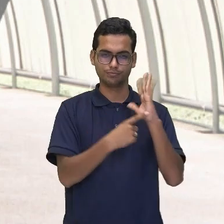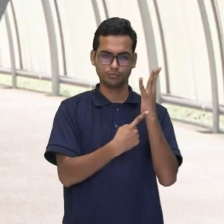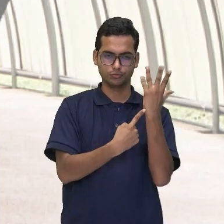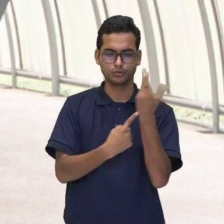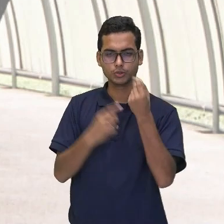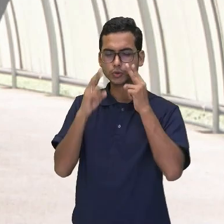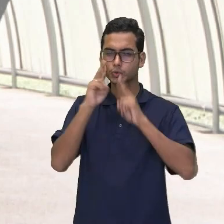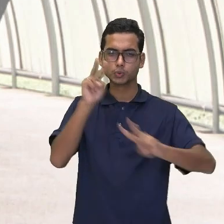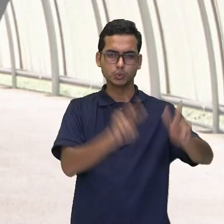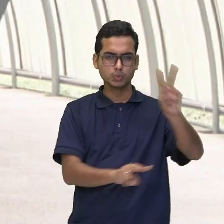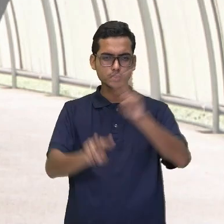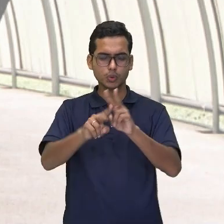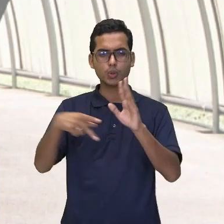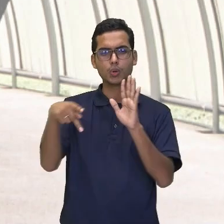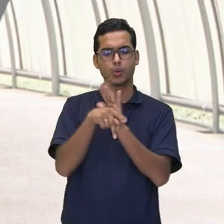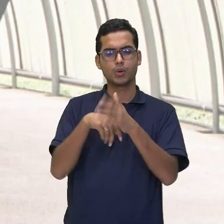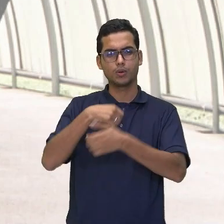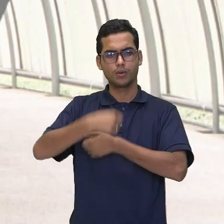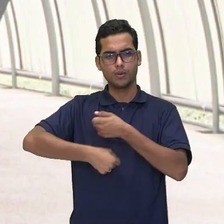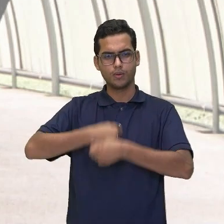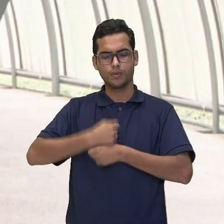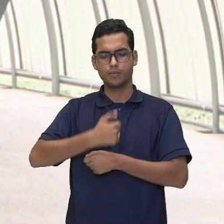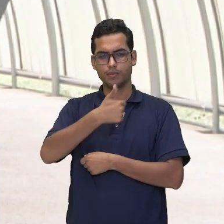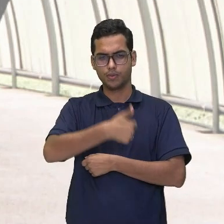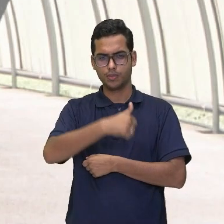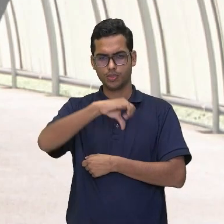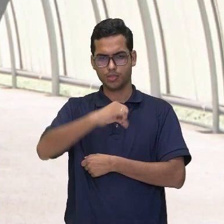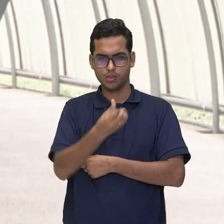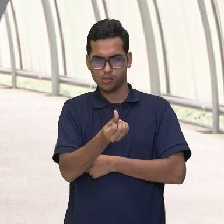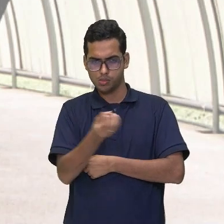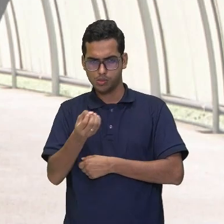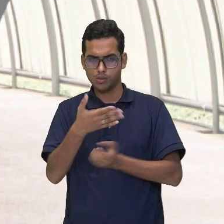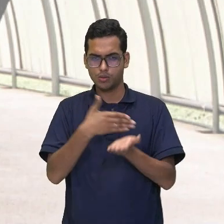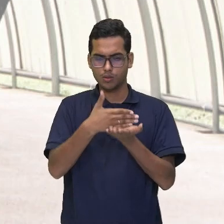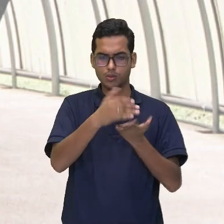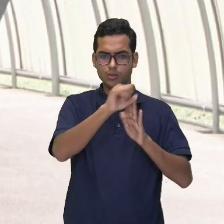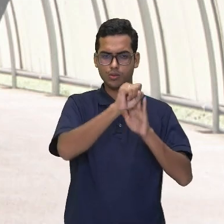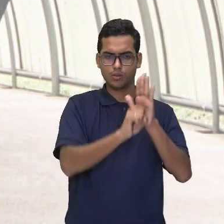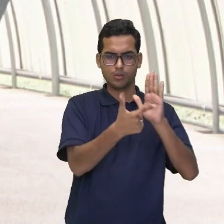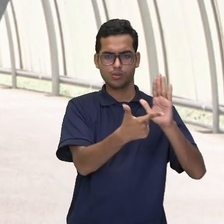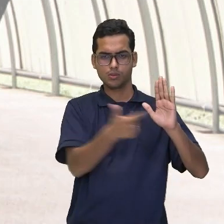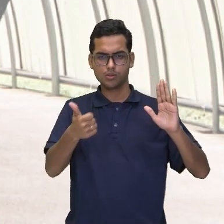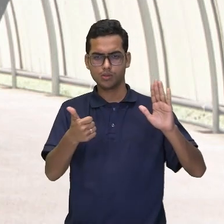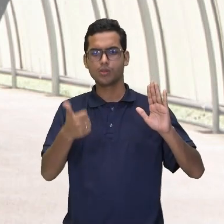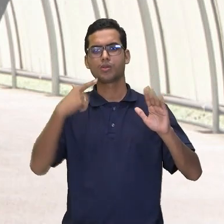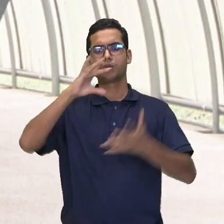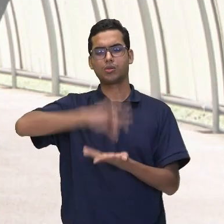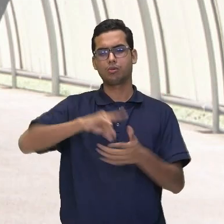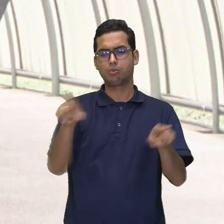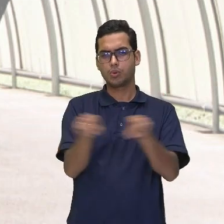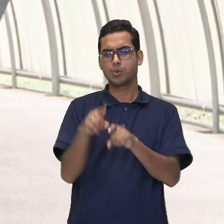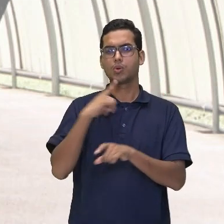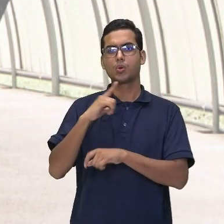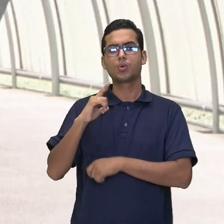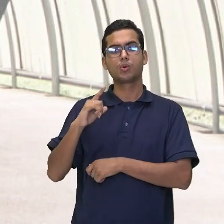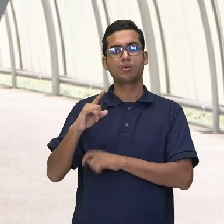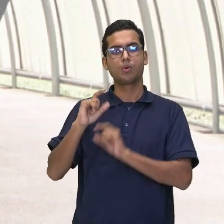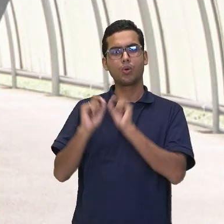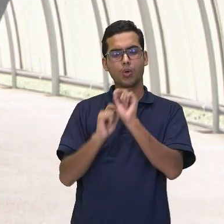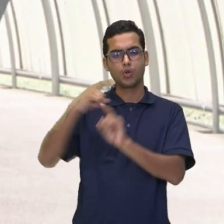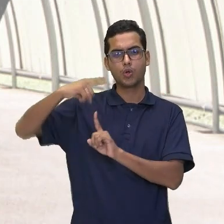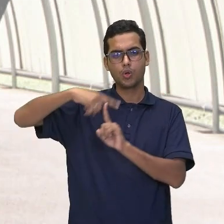do século XXI. A instalação mantém-se como um gênero importante e muito difundido,